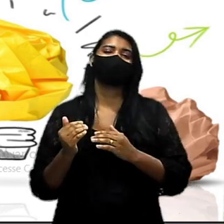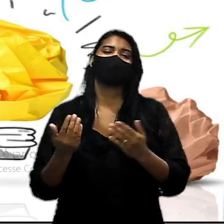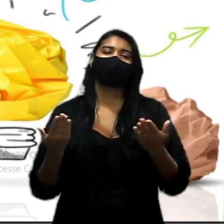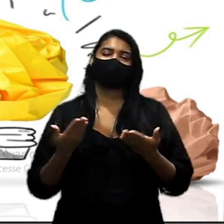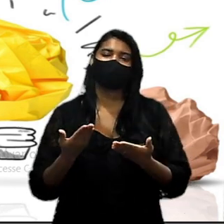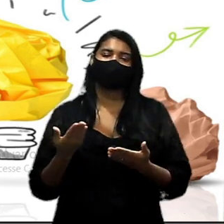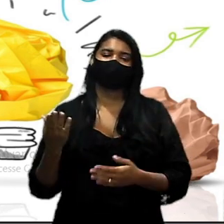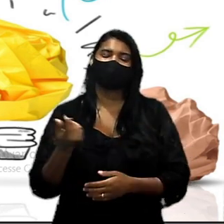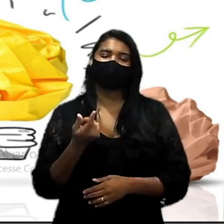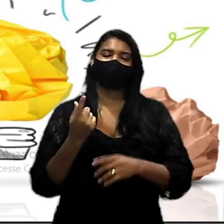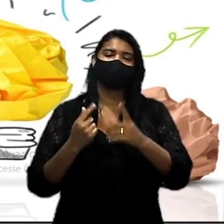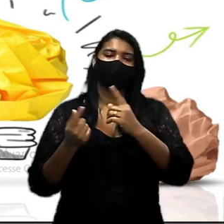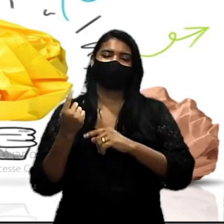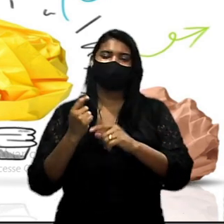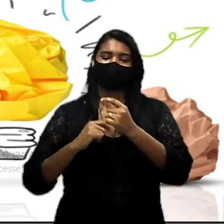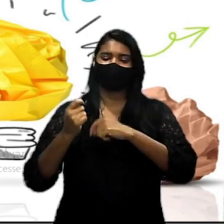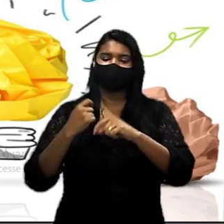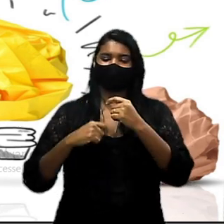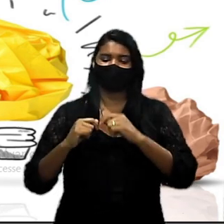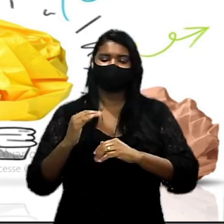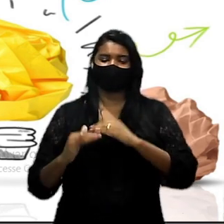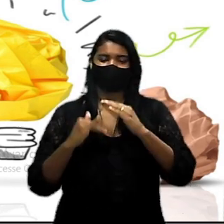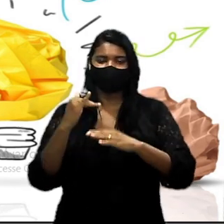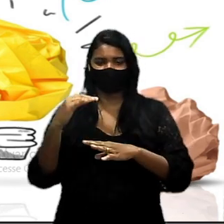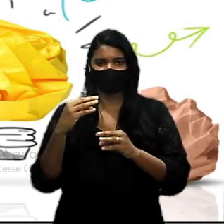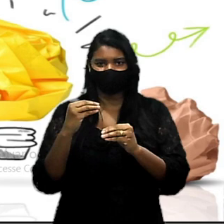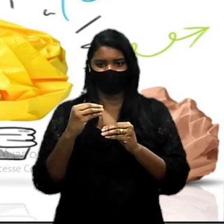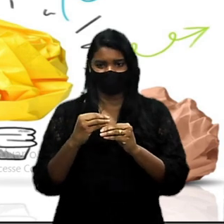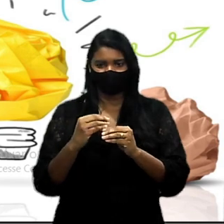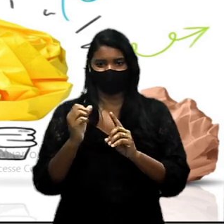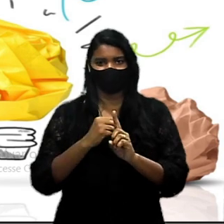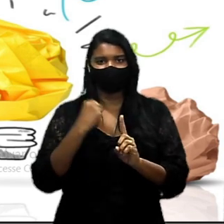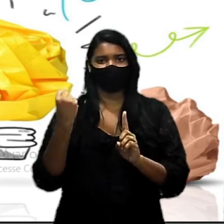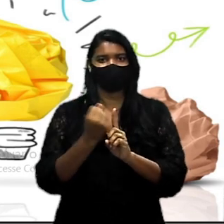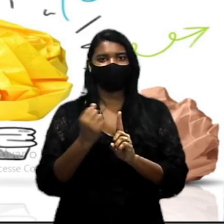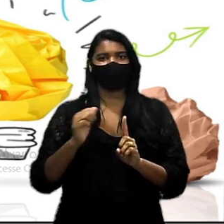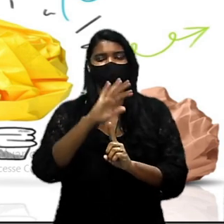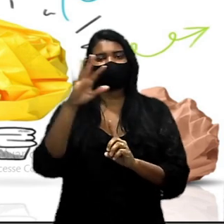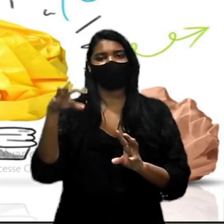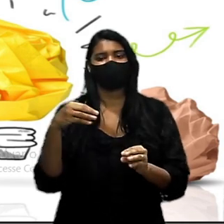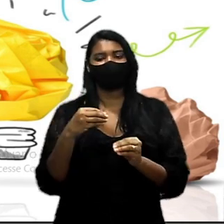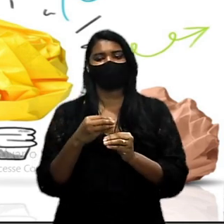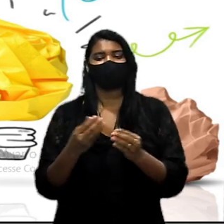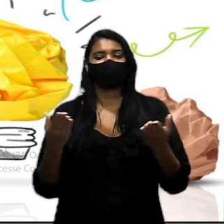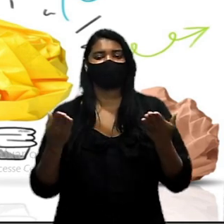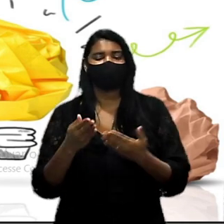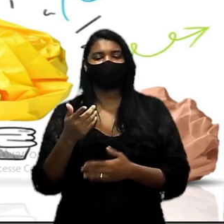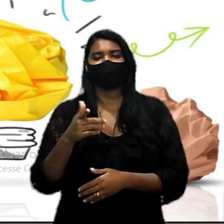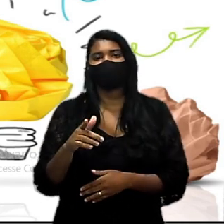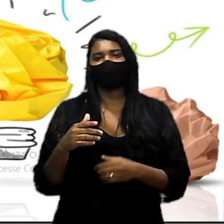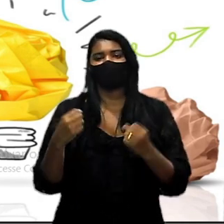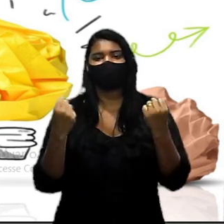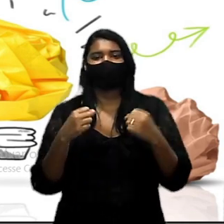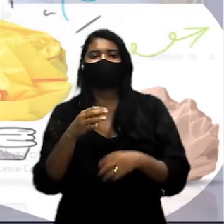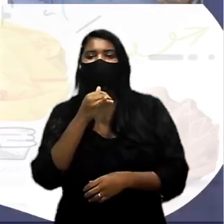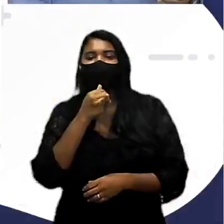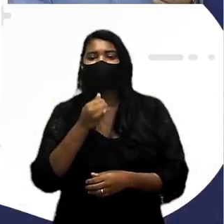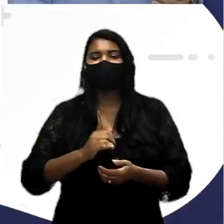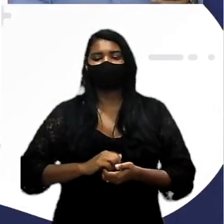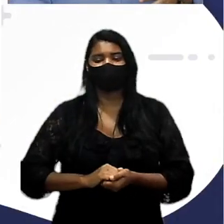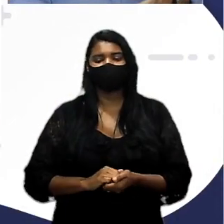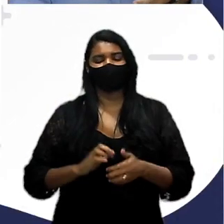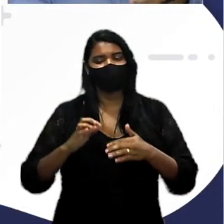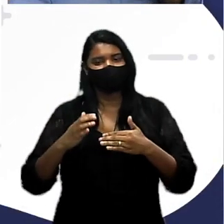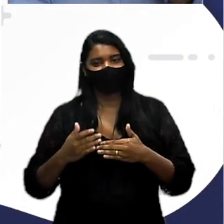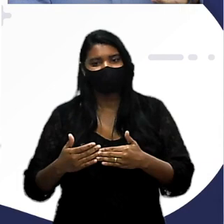um olhar em relação ao desenvolvimento das sociedades. Ou seja, não adianta, não é, um